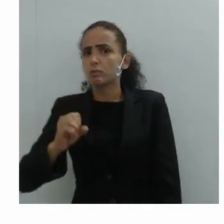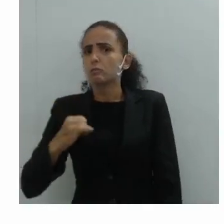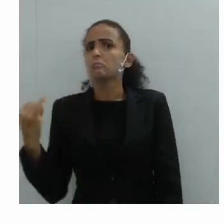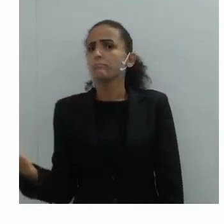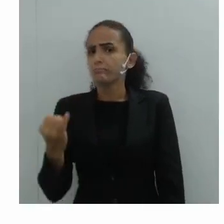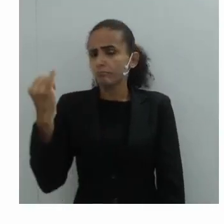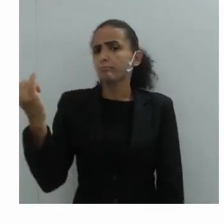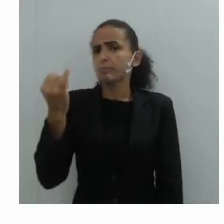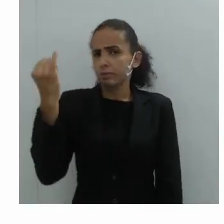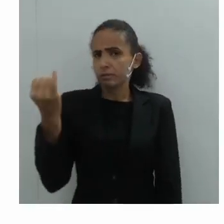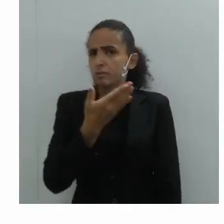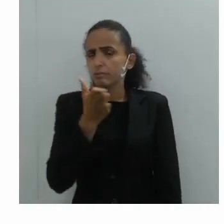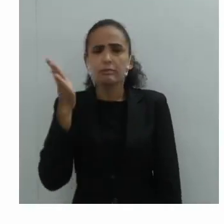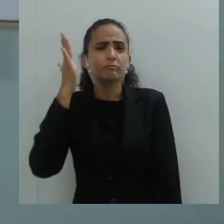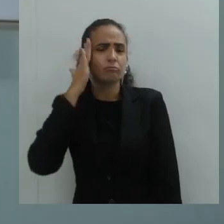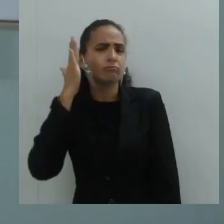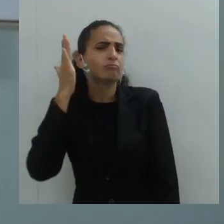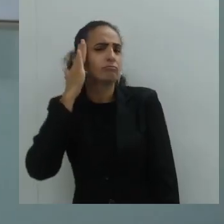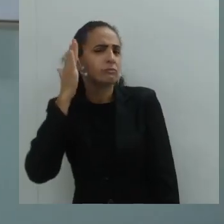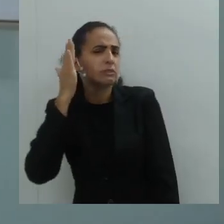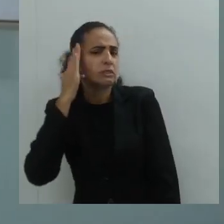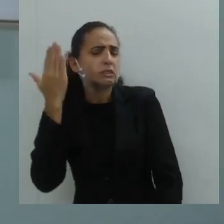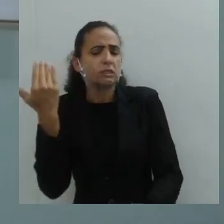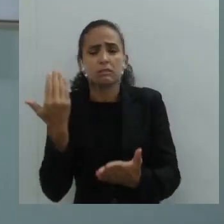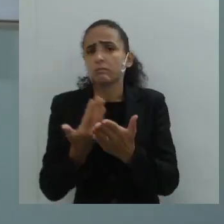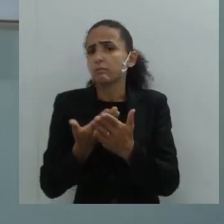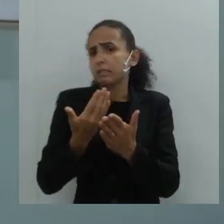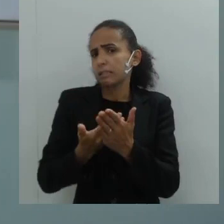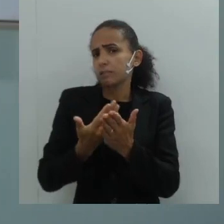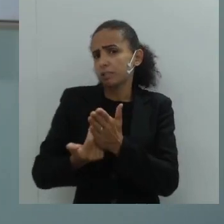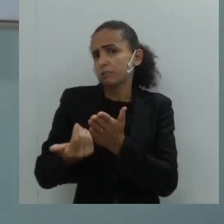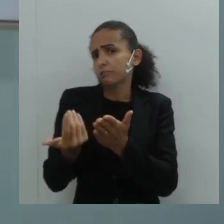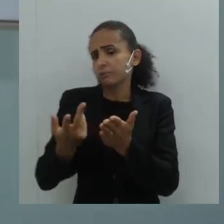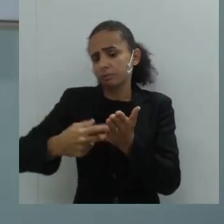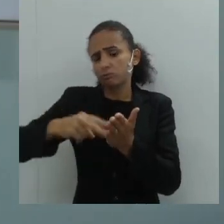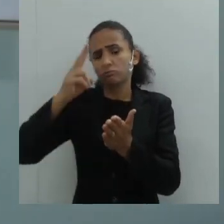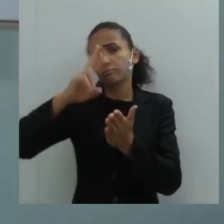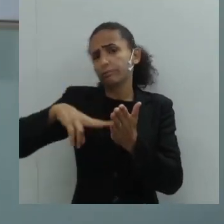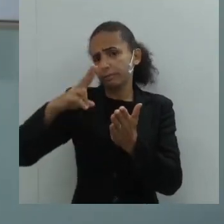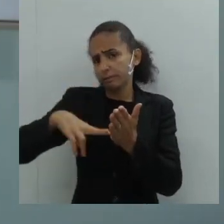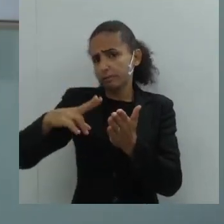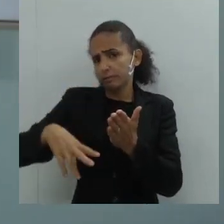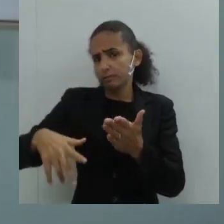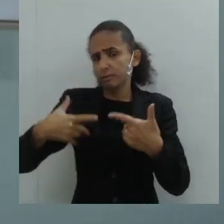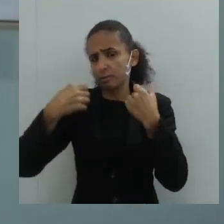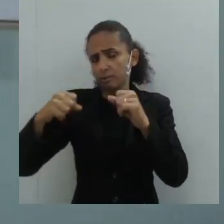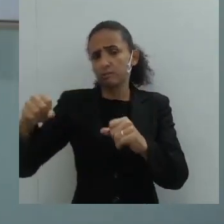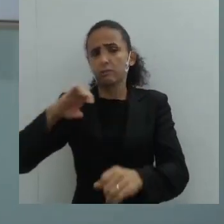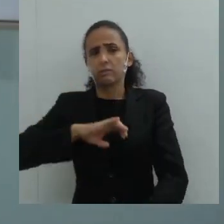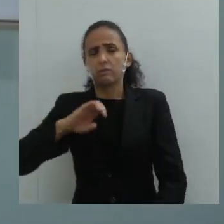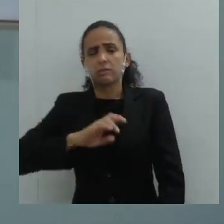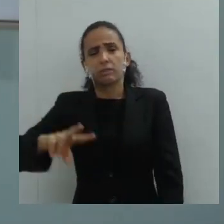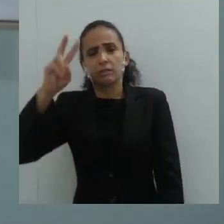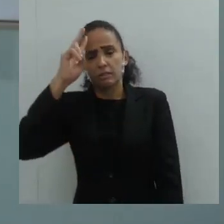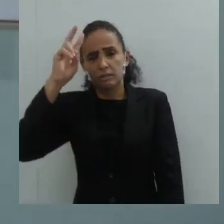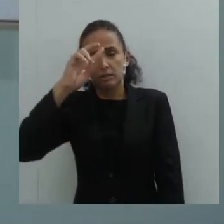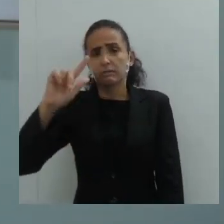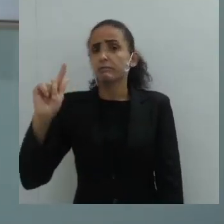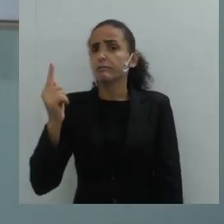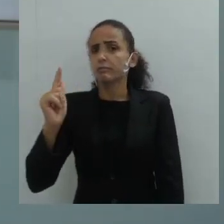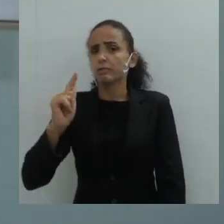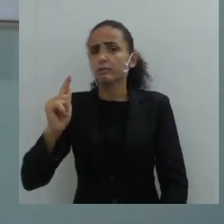que seria interessante que vocês, estudantes, nas aulas de língua portuguesa, de história,